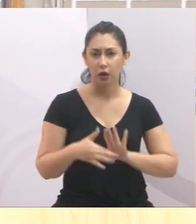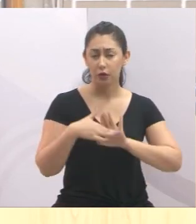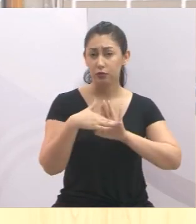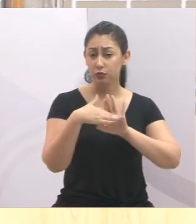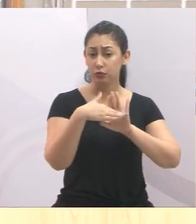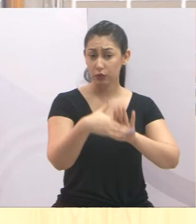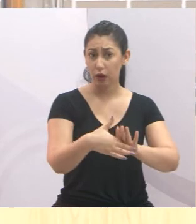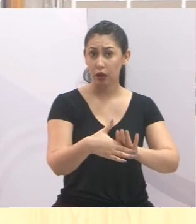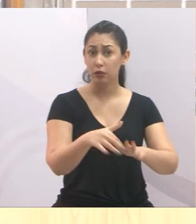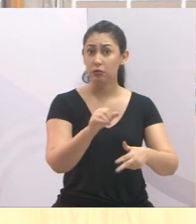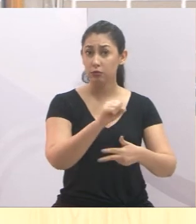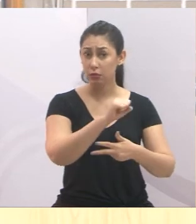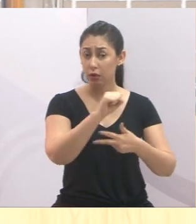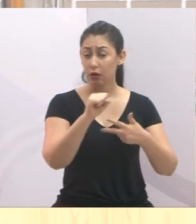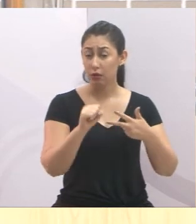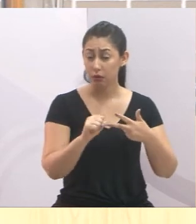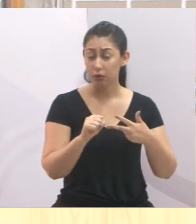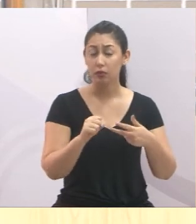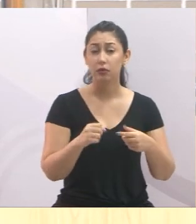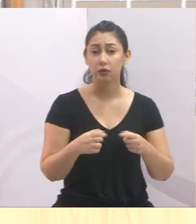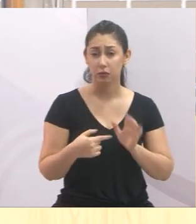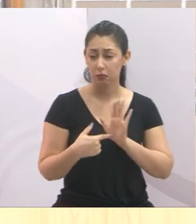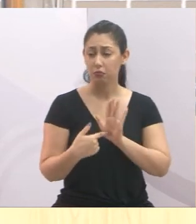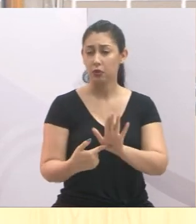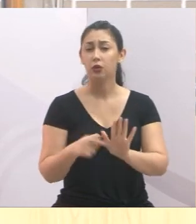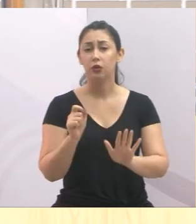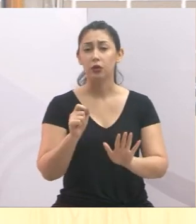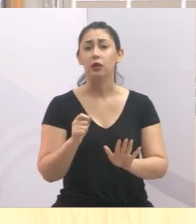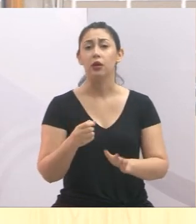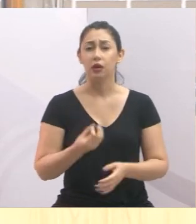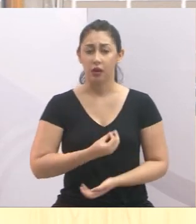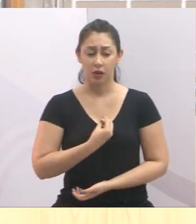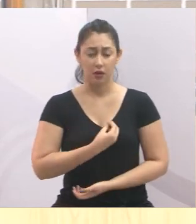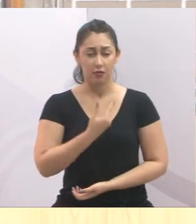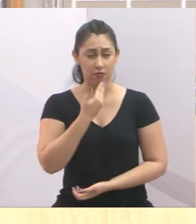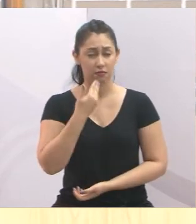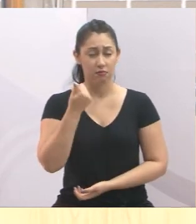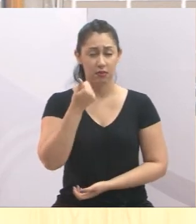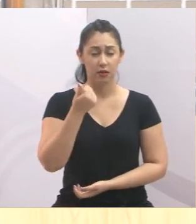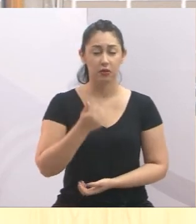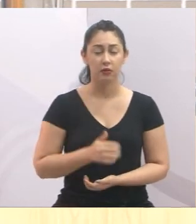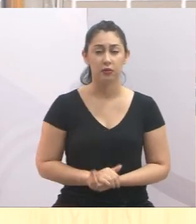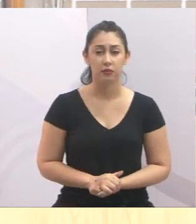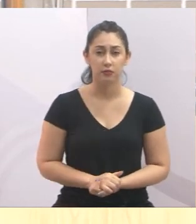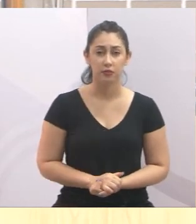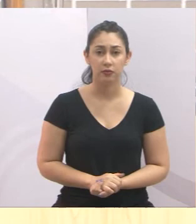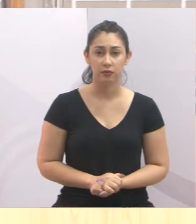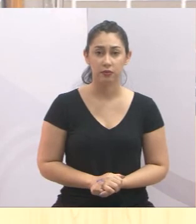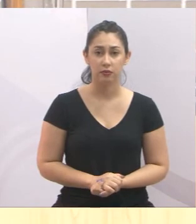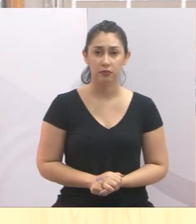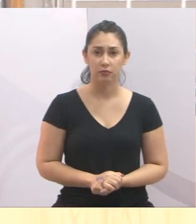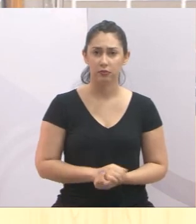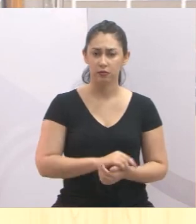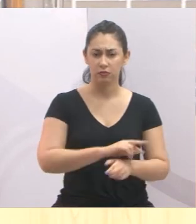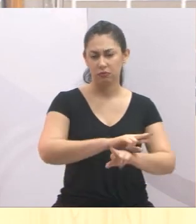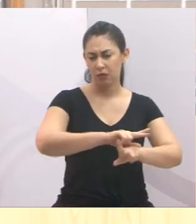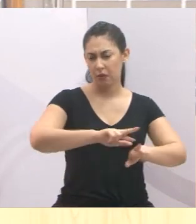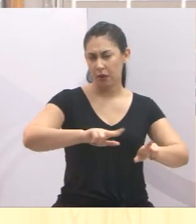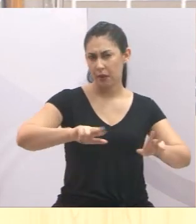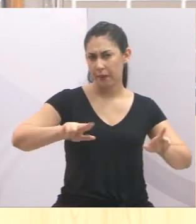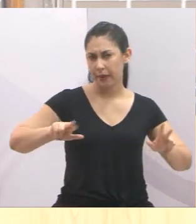público, cujos bons frutos refletem na melhoria de qualidade da vida da população em diversos